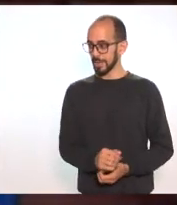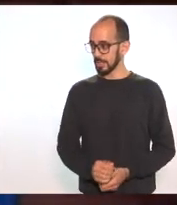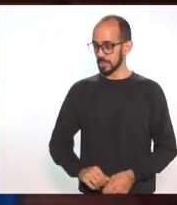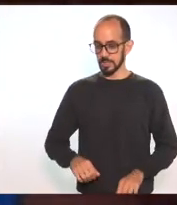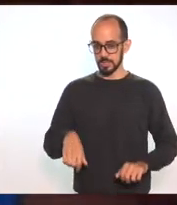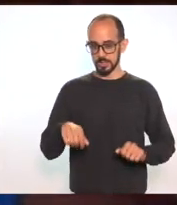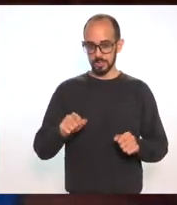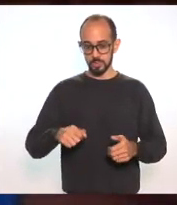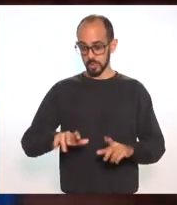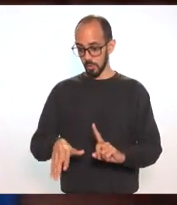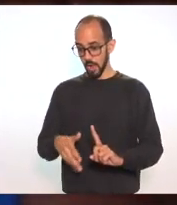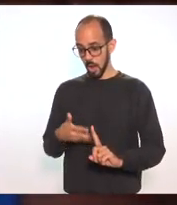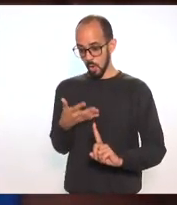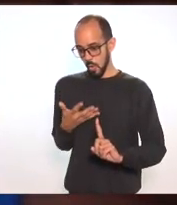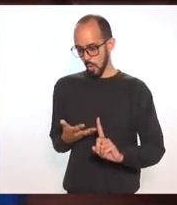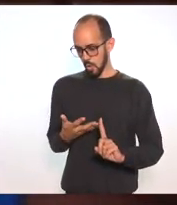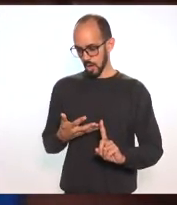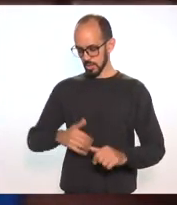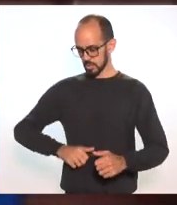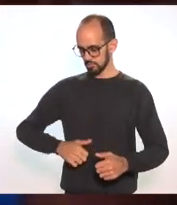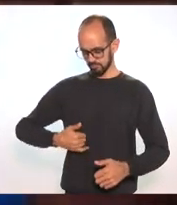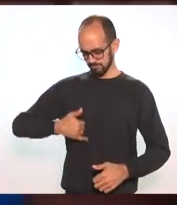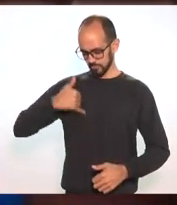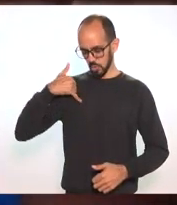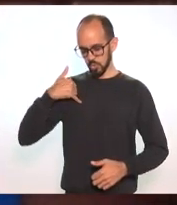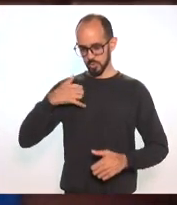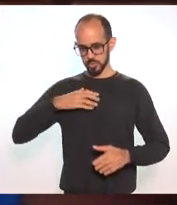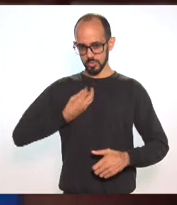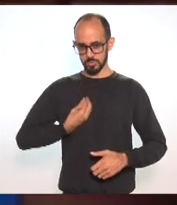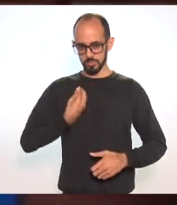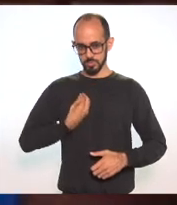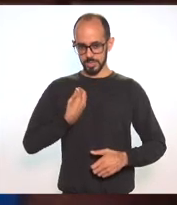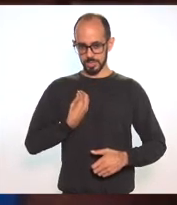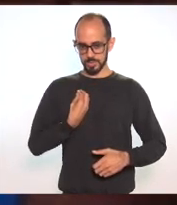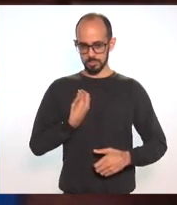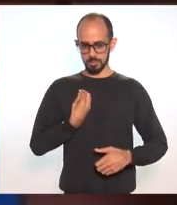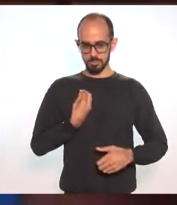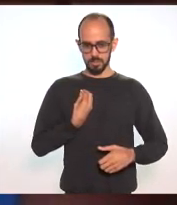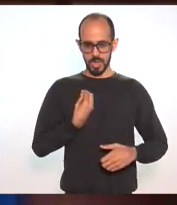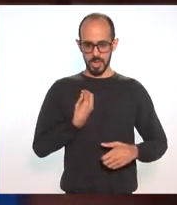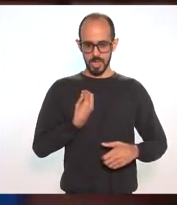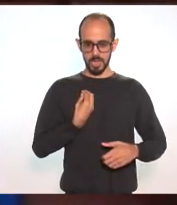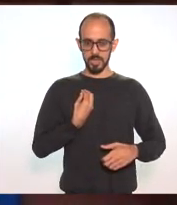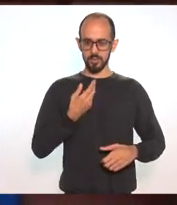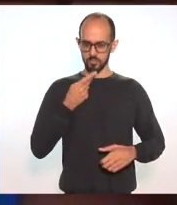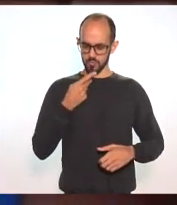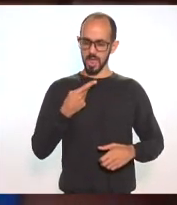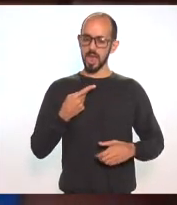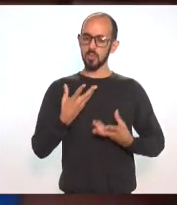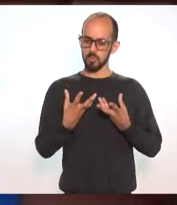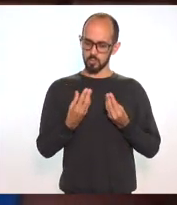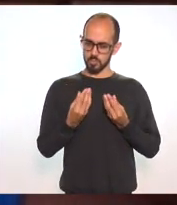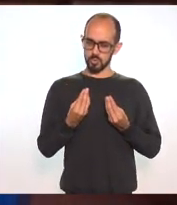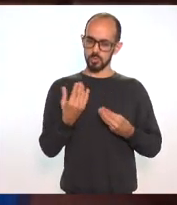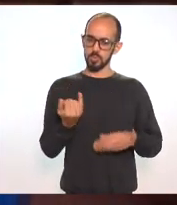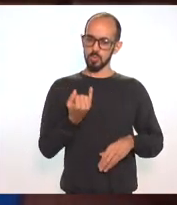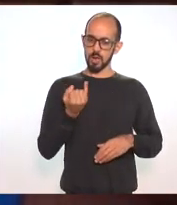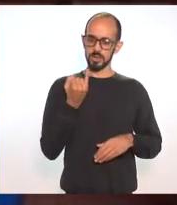com ele essa comissão, que tem um nome enorme, mas fala muito. Importante dizer que